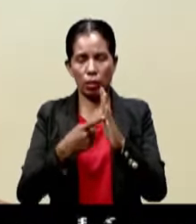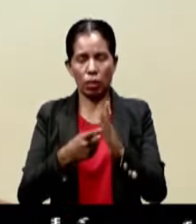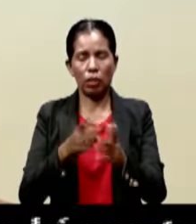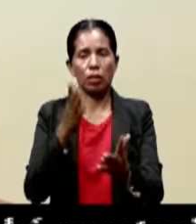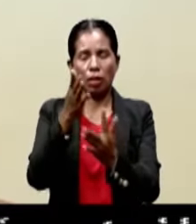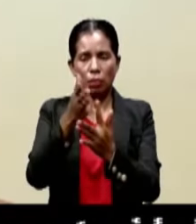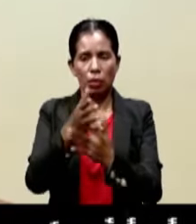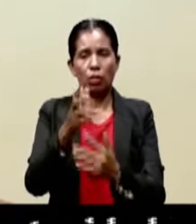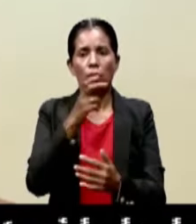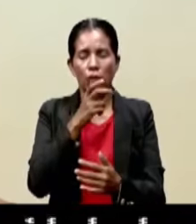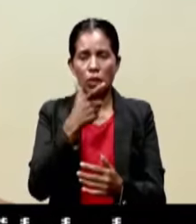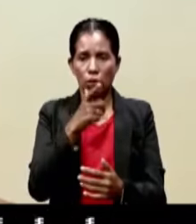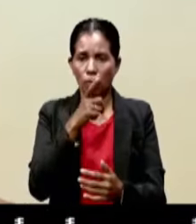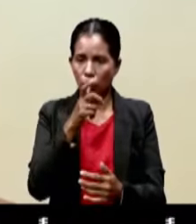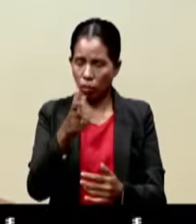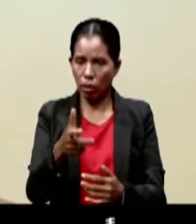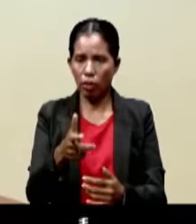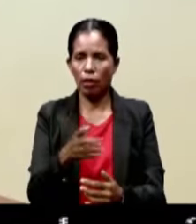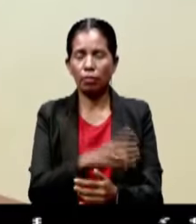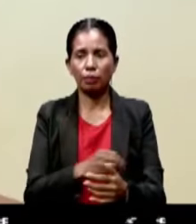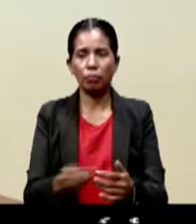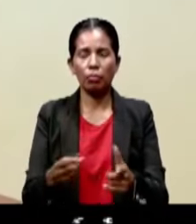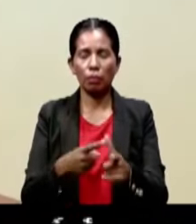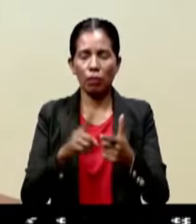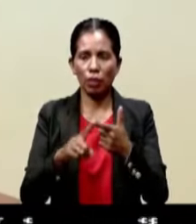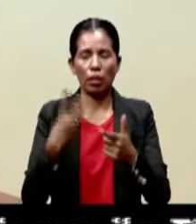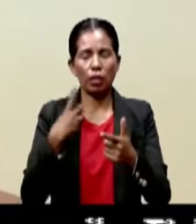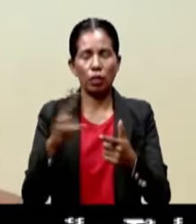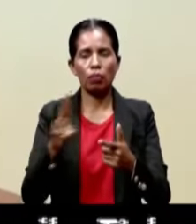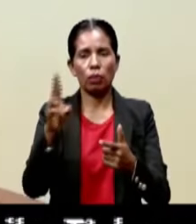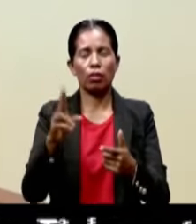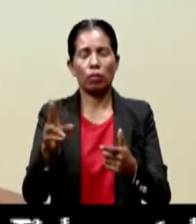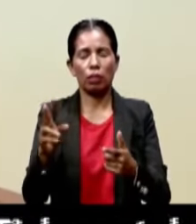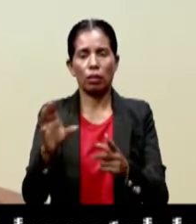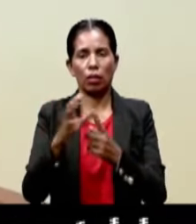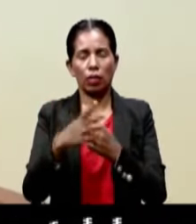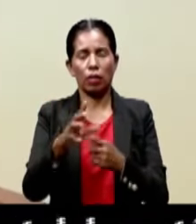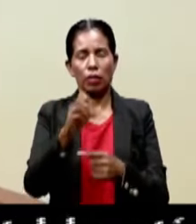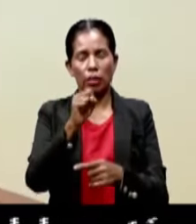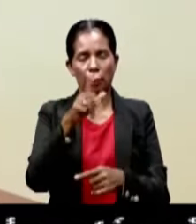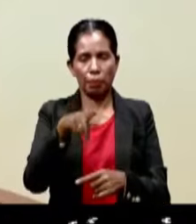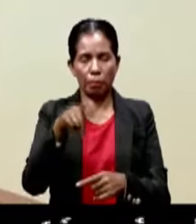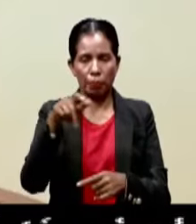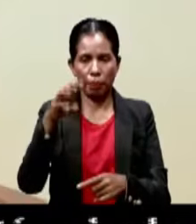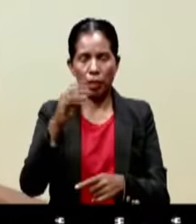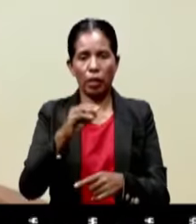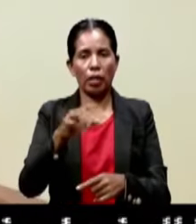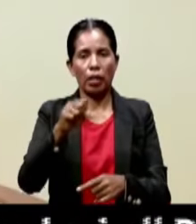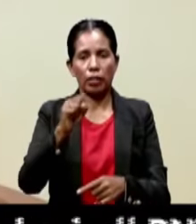portuguesa, segundo ciclo ita português, terceiro ciclo ho todo ho